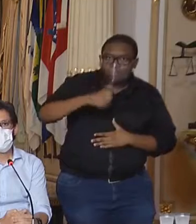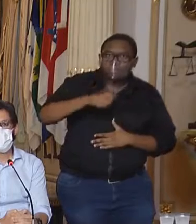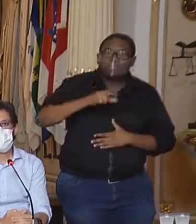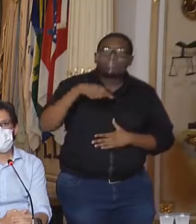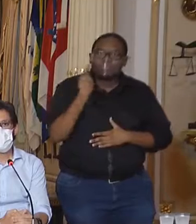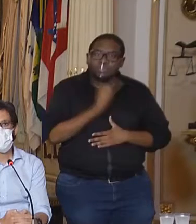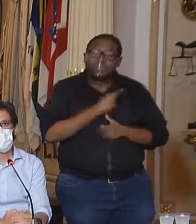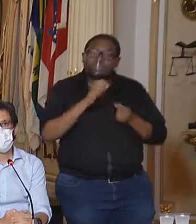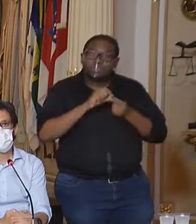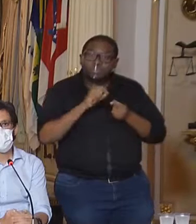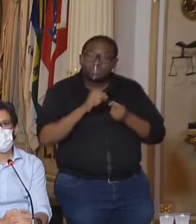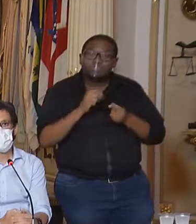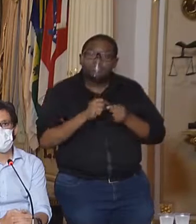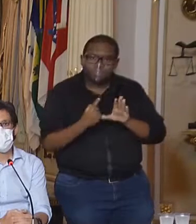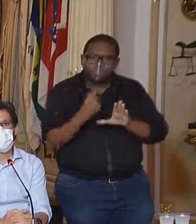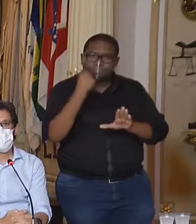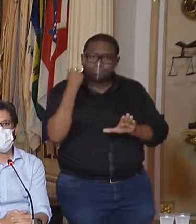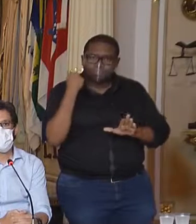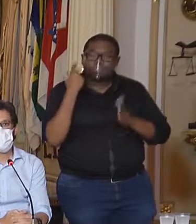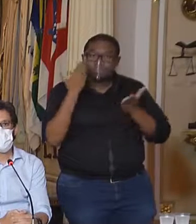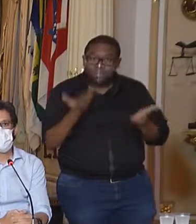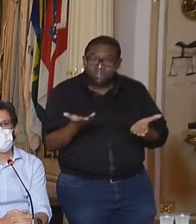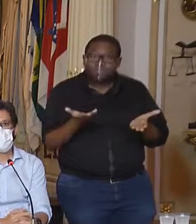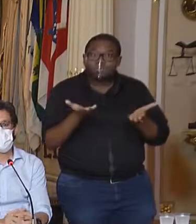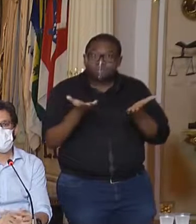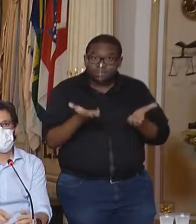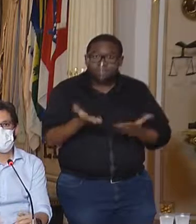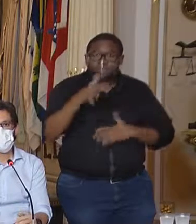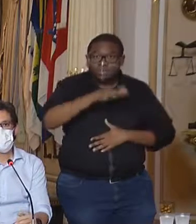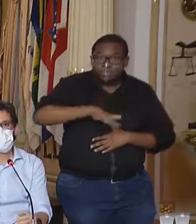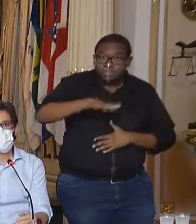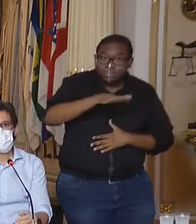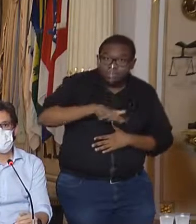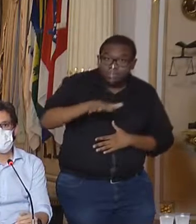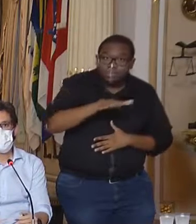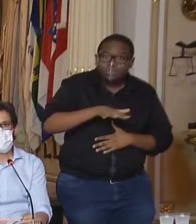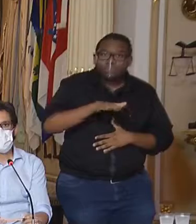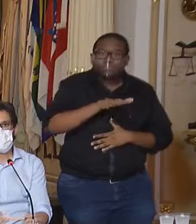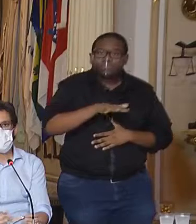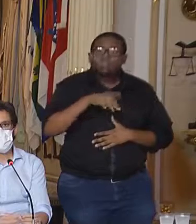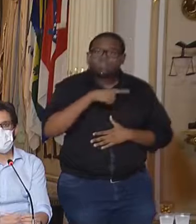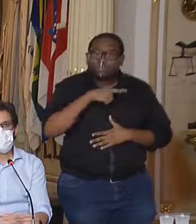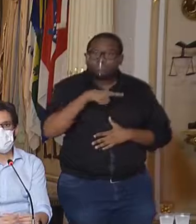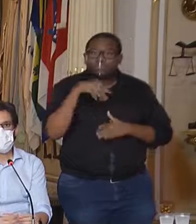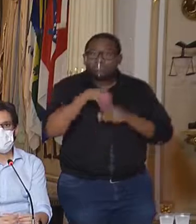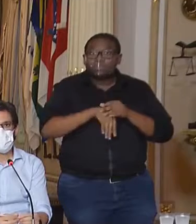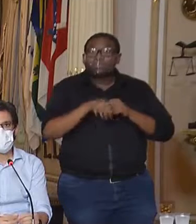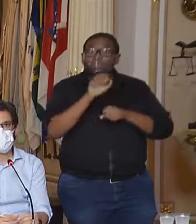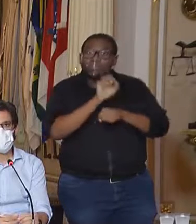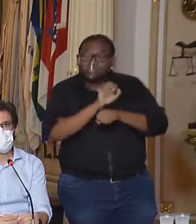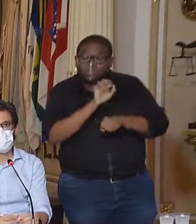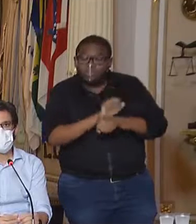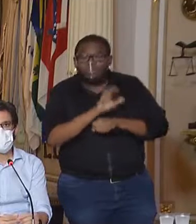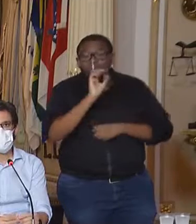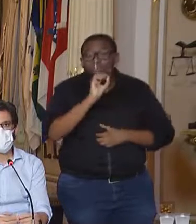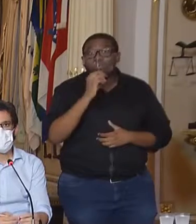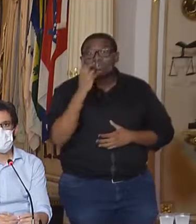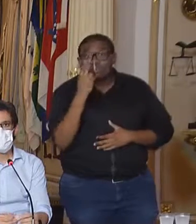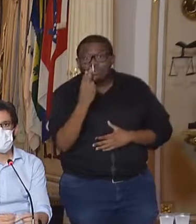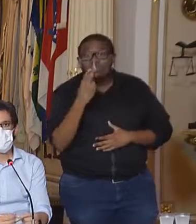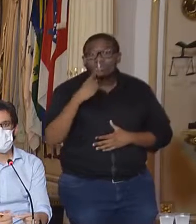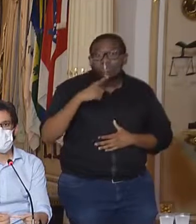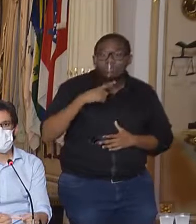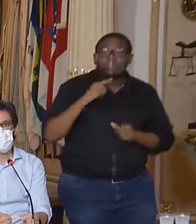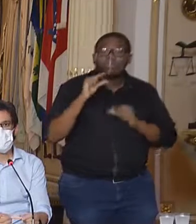a gente fez. Então, essas áreas que se encontram estáveis ou que têm